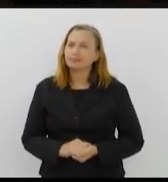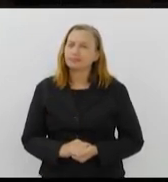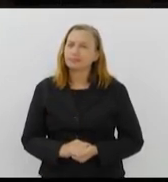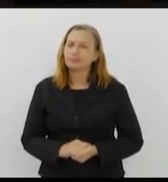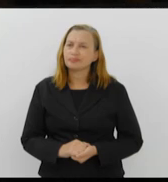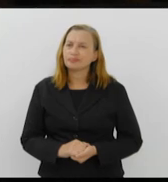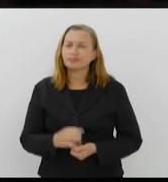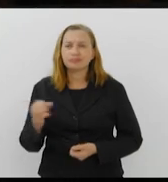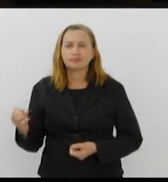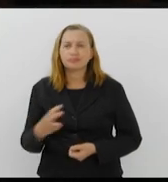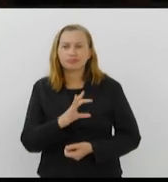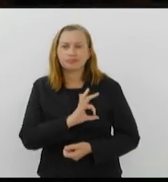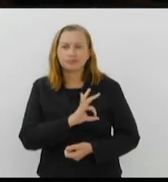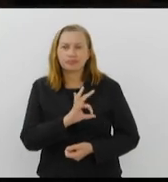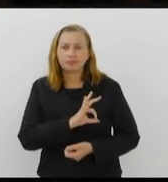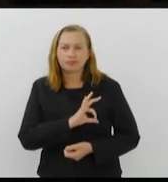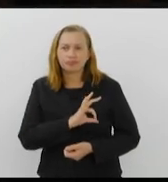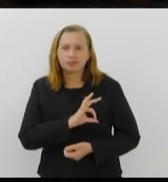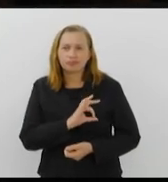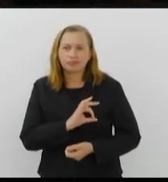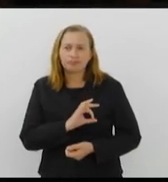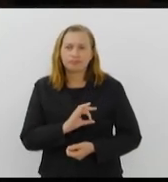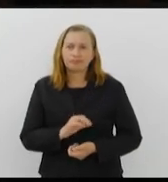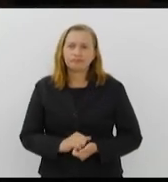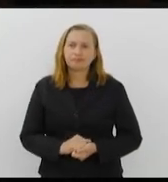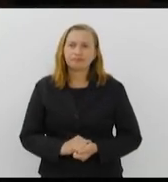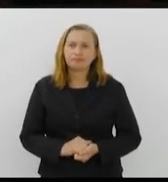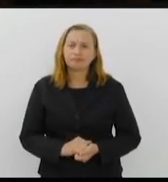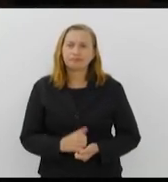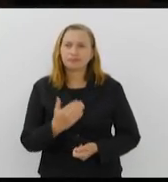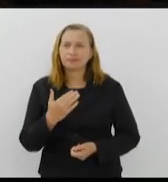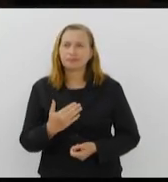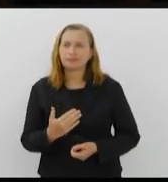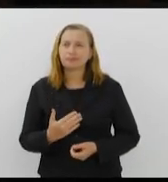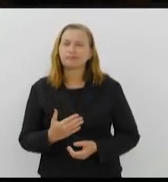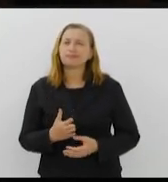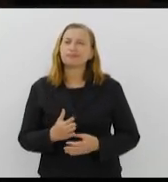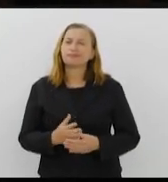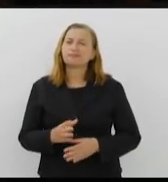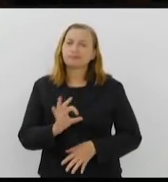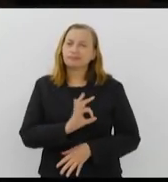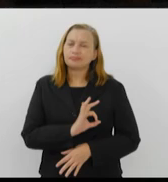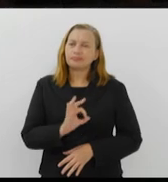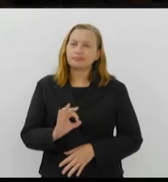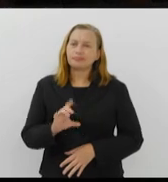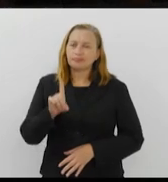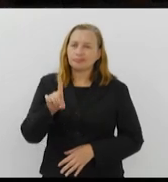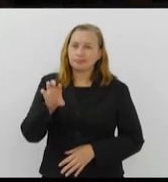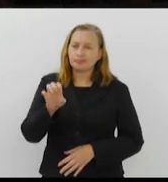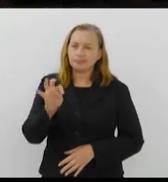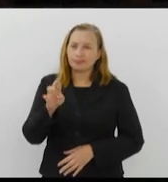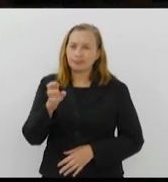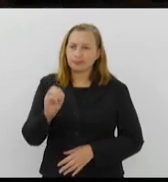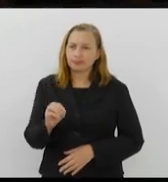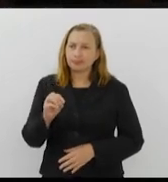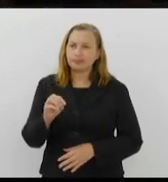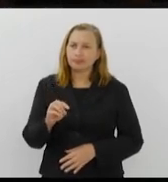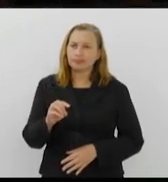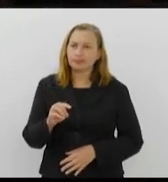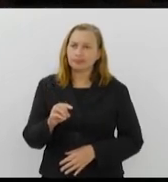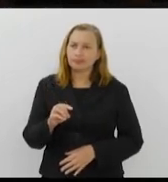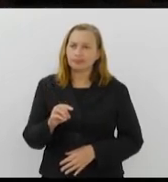de uma nova polícia deveria se dar exclusivamente por vias constitucionais. A polícia do DETRO é irregular, ilegal